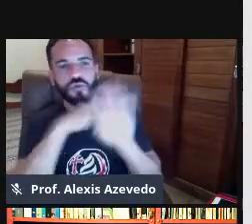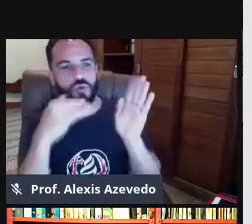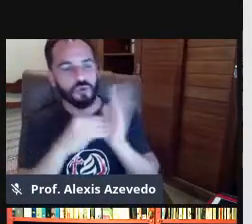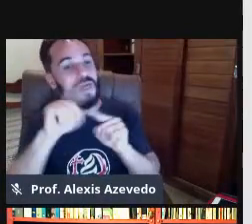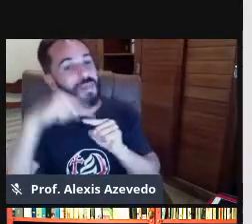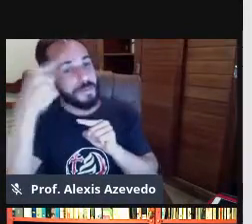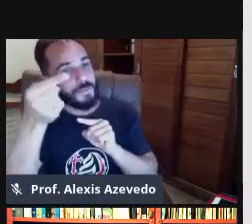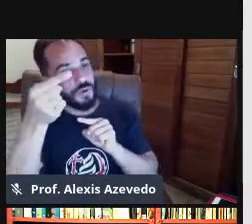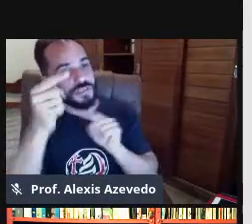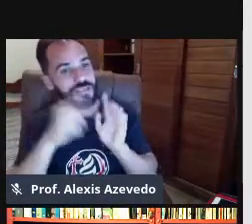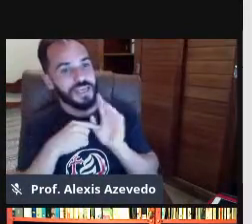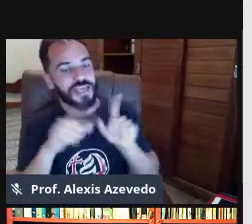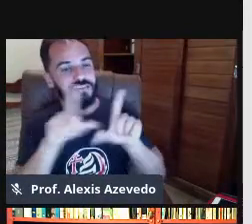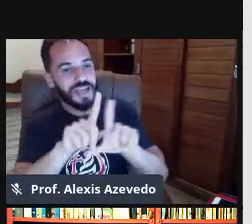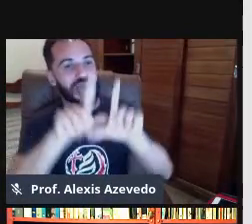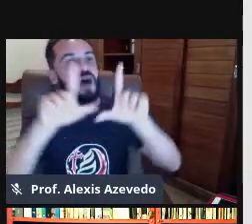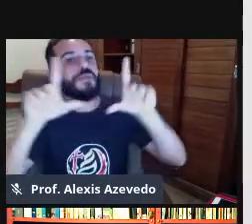vocês